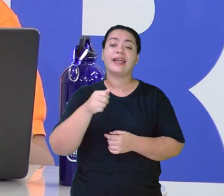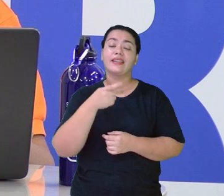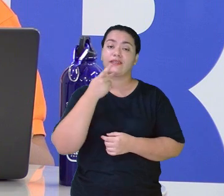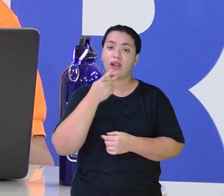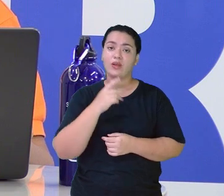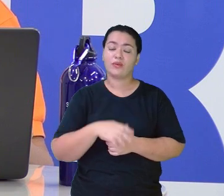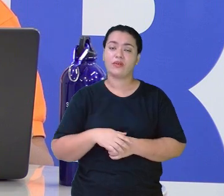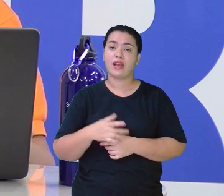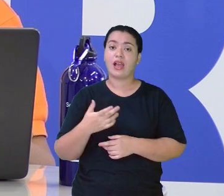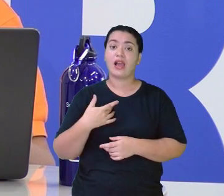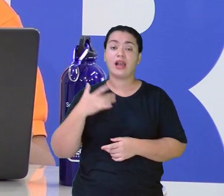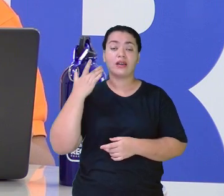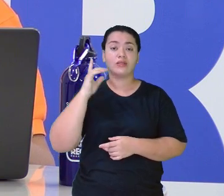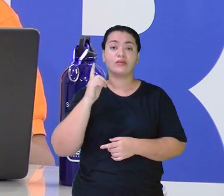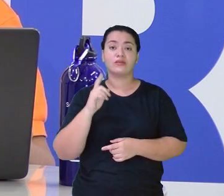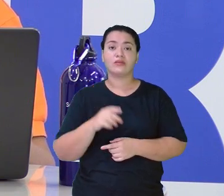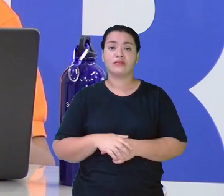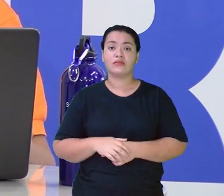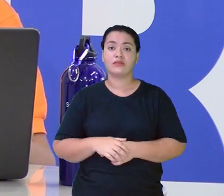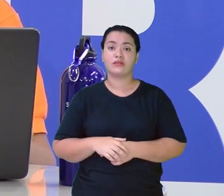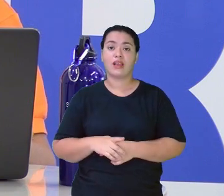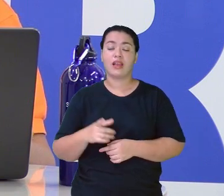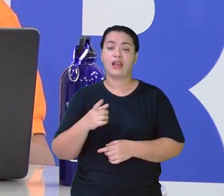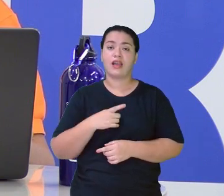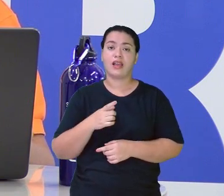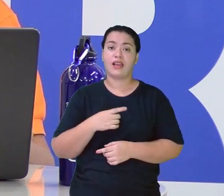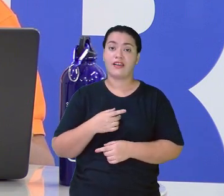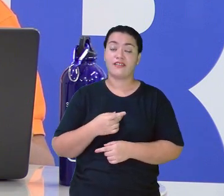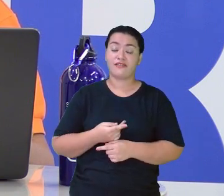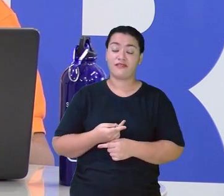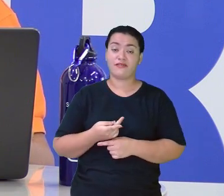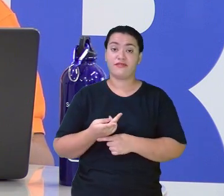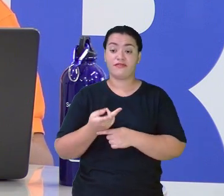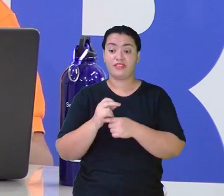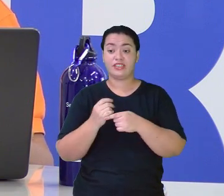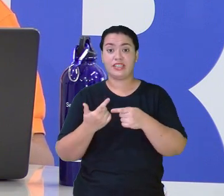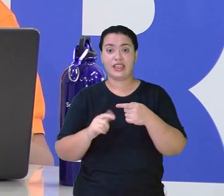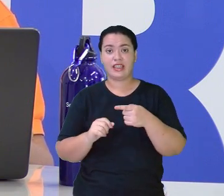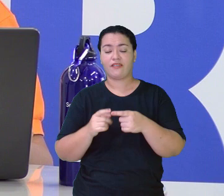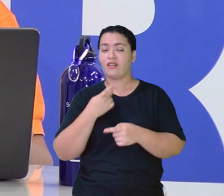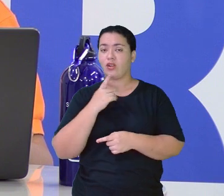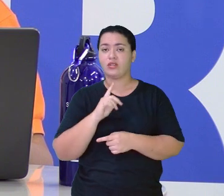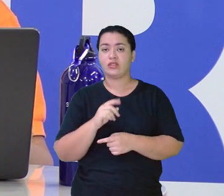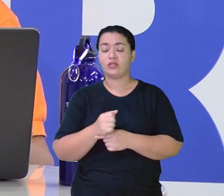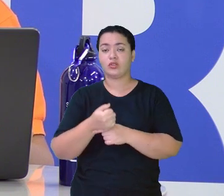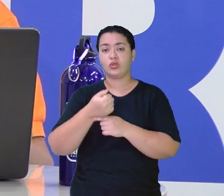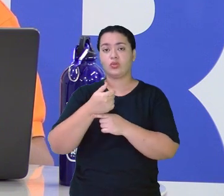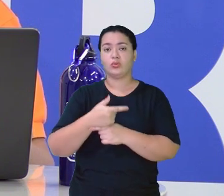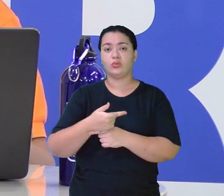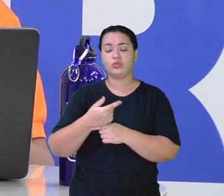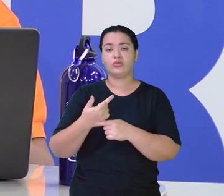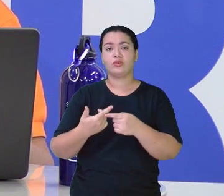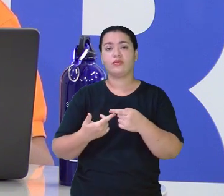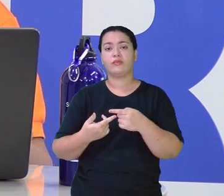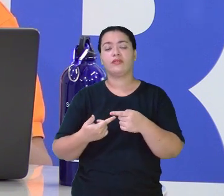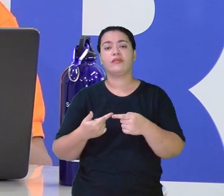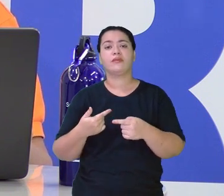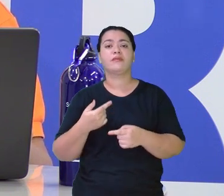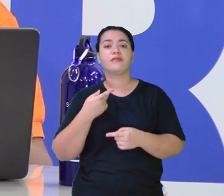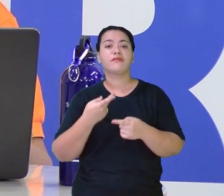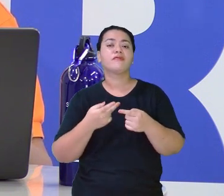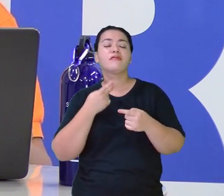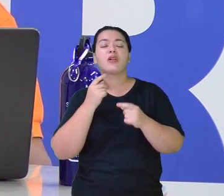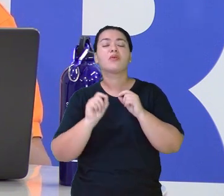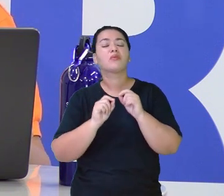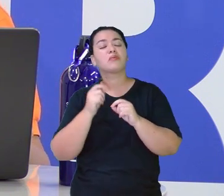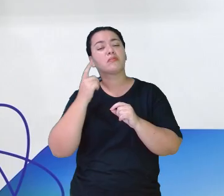Ela disse que ia ficar 20/10. Já o Caio disse que era 12. E o Jaziel também falou 12.